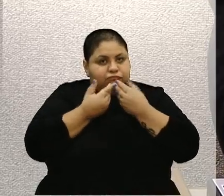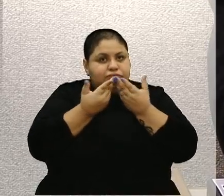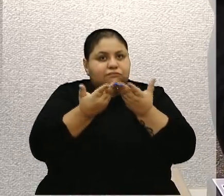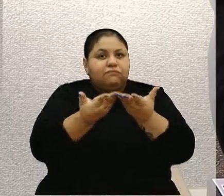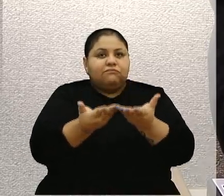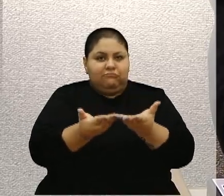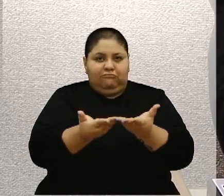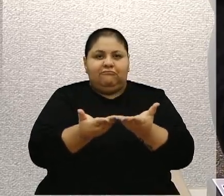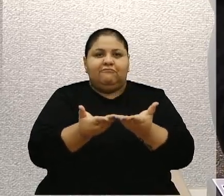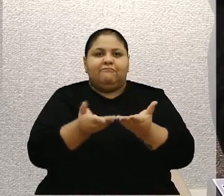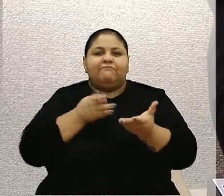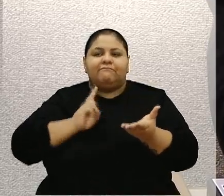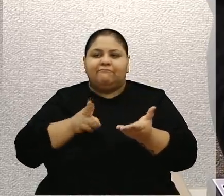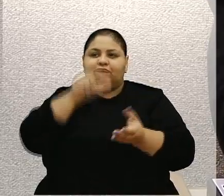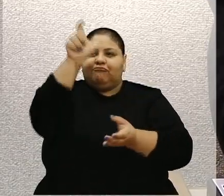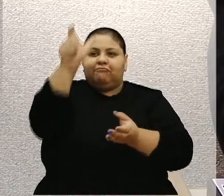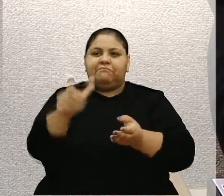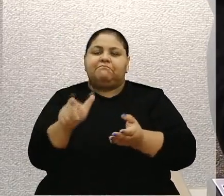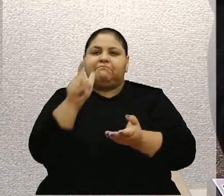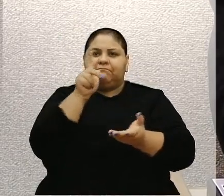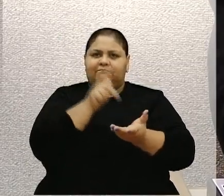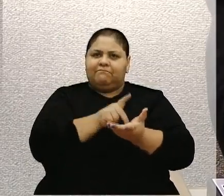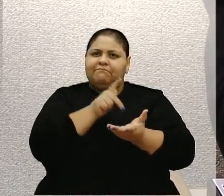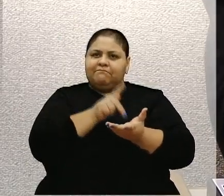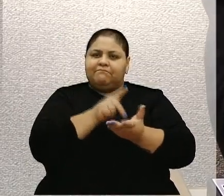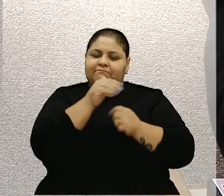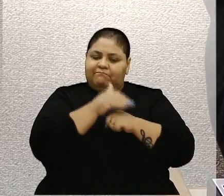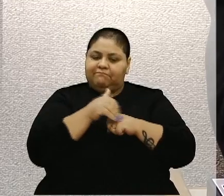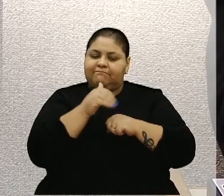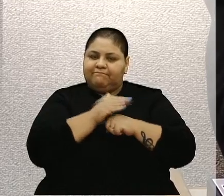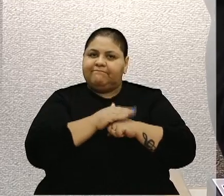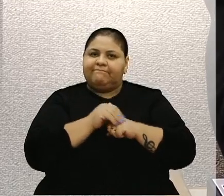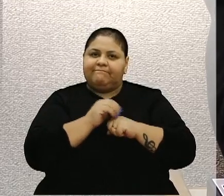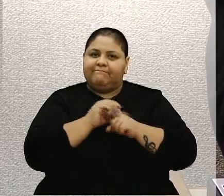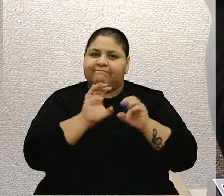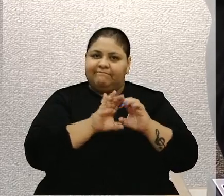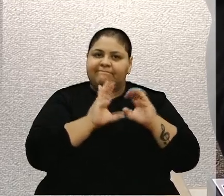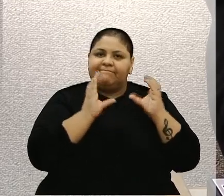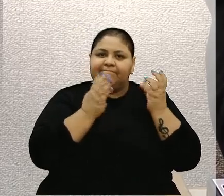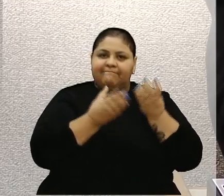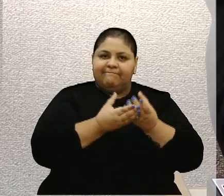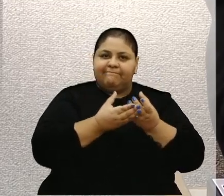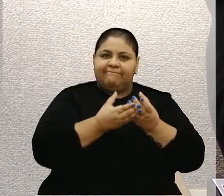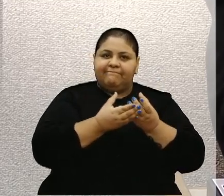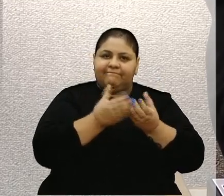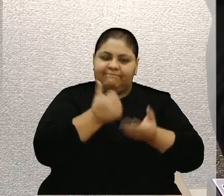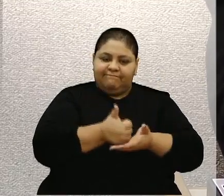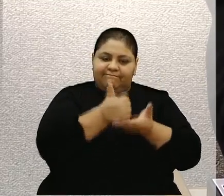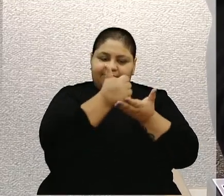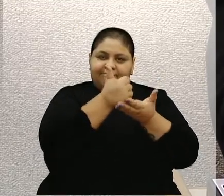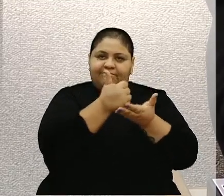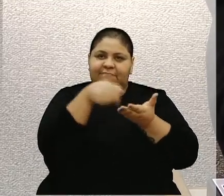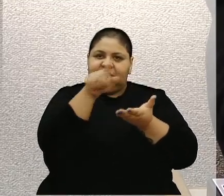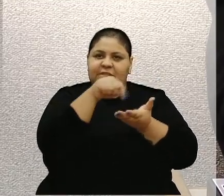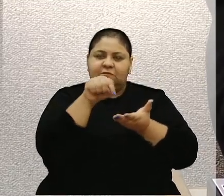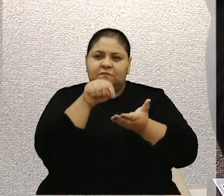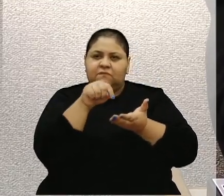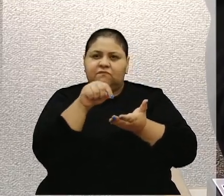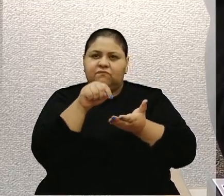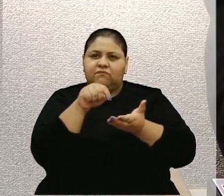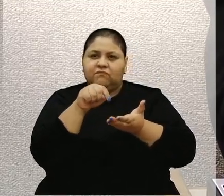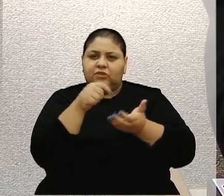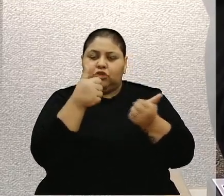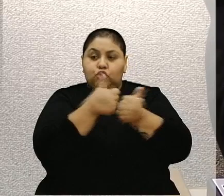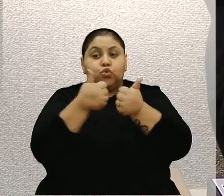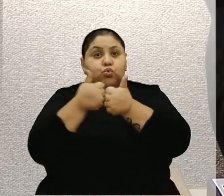Continue, né, essa pessoa leal, né, essa pessoa querida aí da comunidade, e conte sempre conosco, né? A gente tá junto